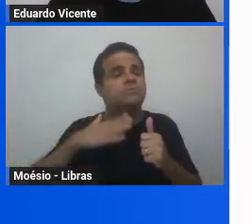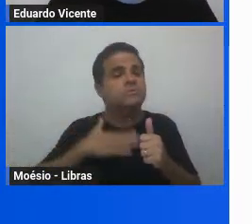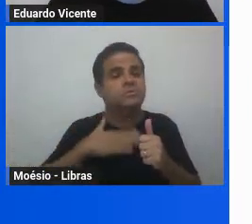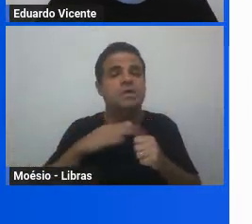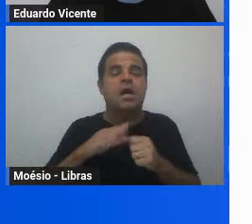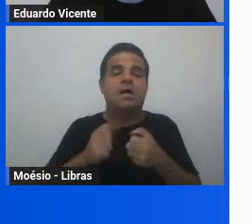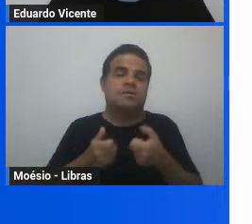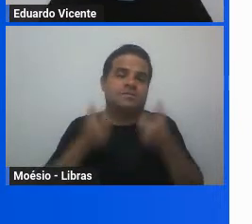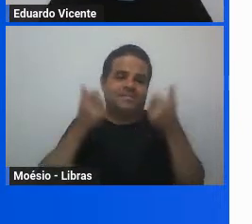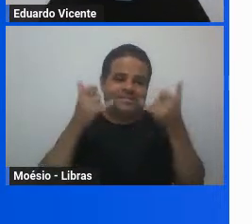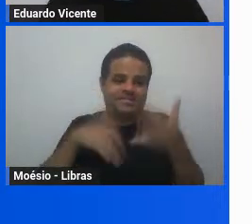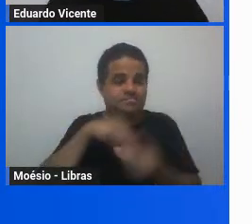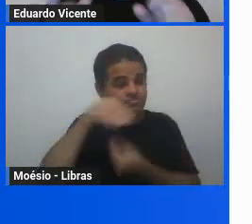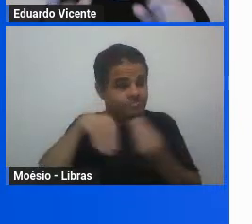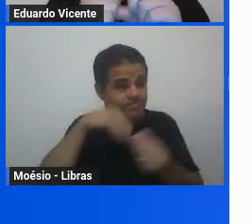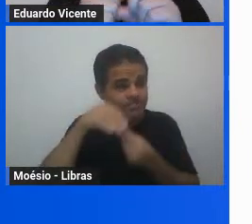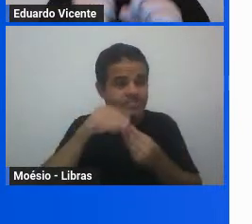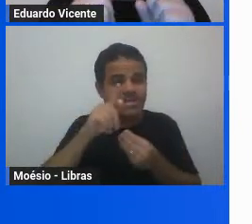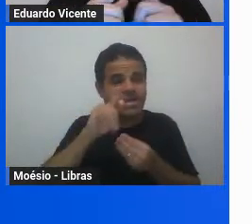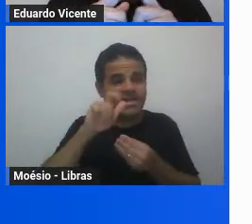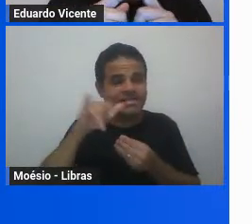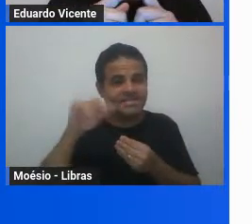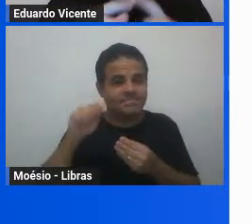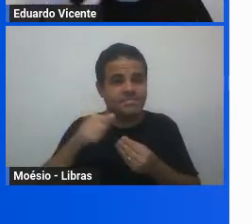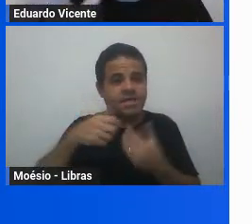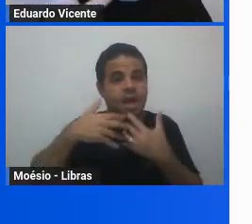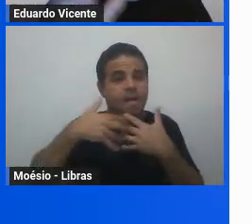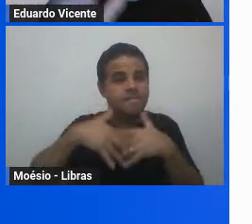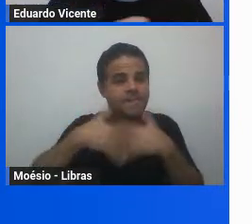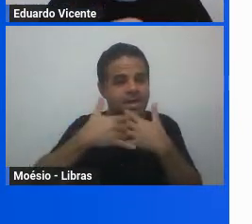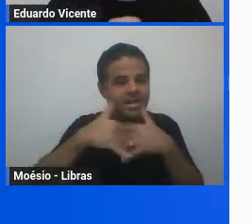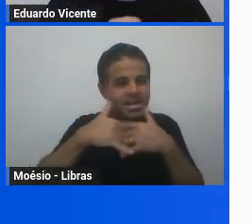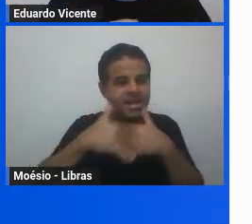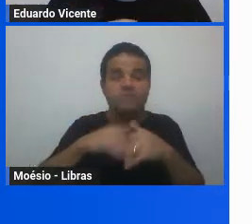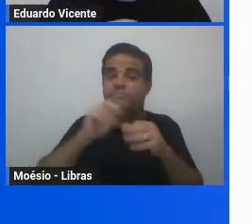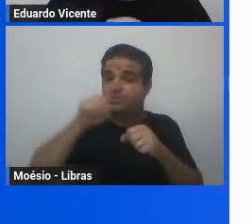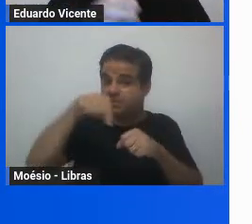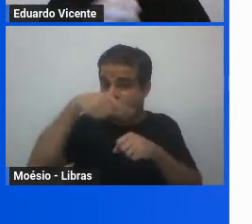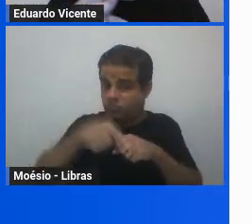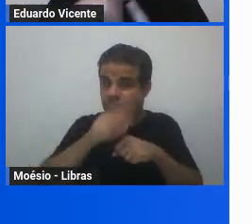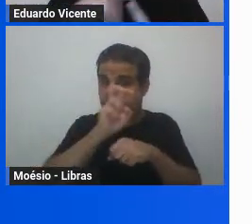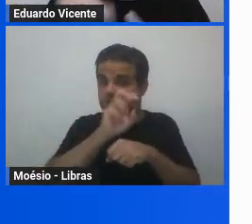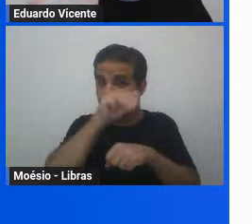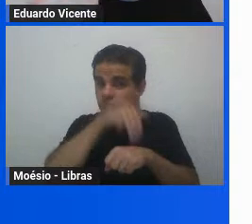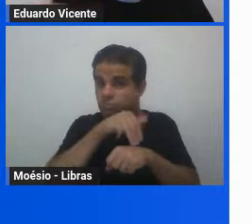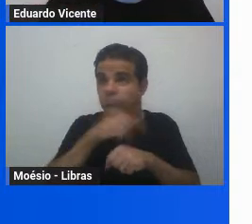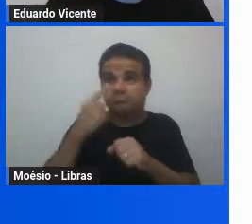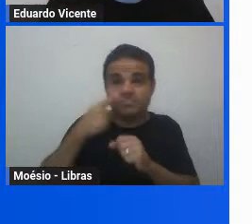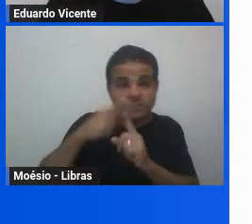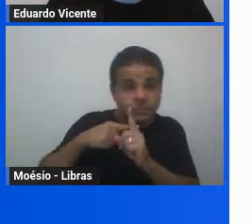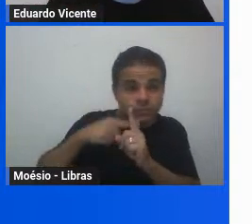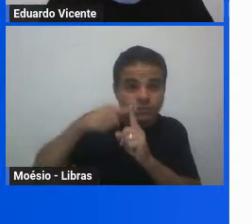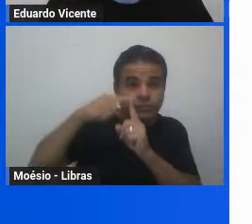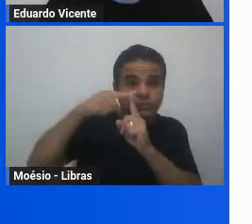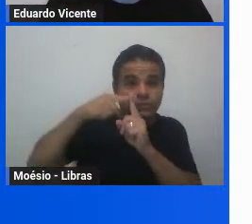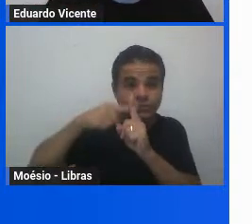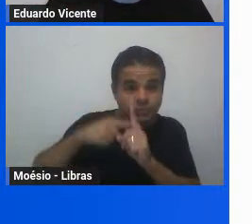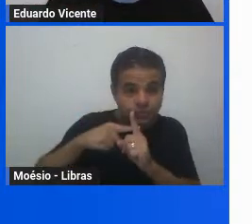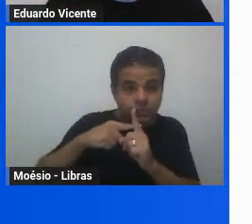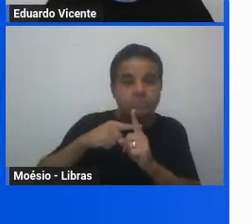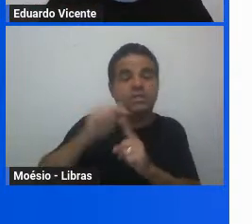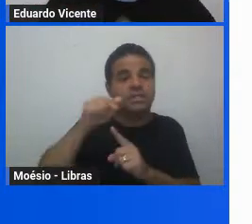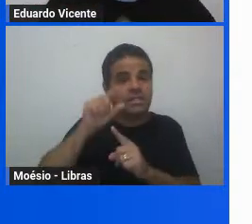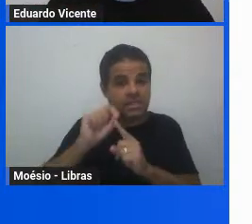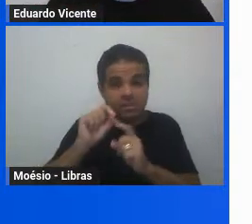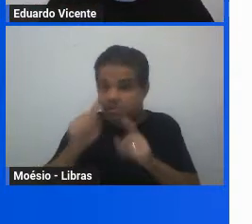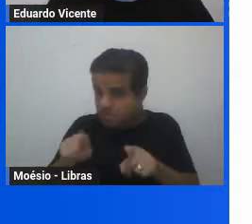medição, a mensuração da glicemia através do aparelhinho, depois de 5 minutos, para ver se subiu acima de 70. Caso